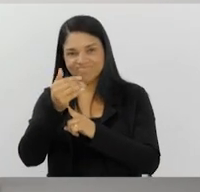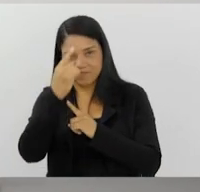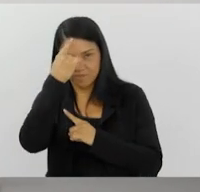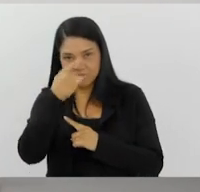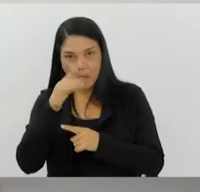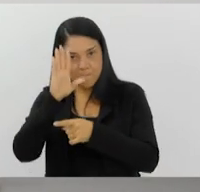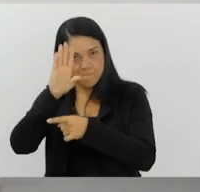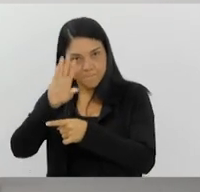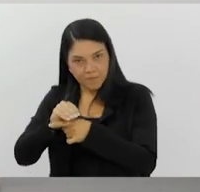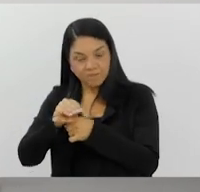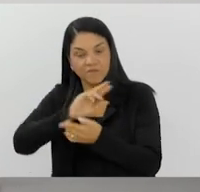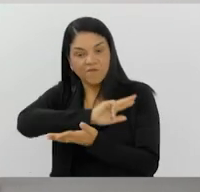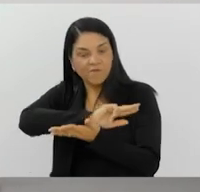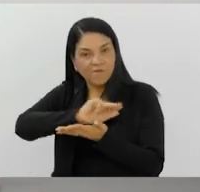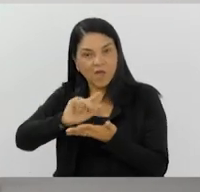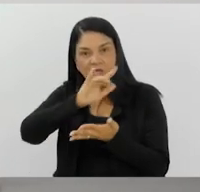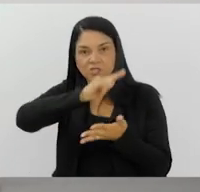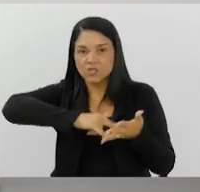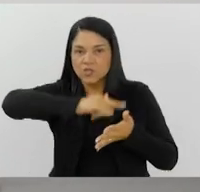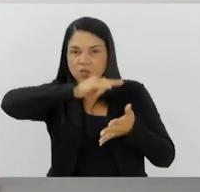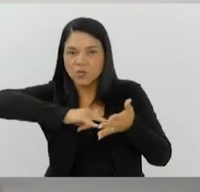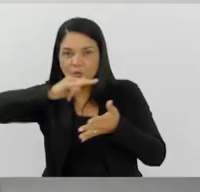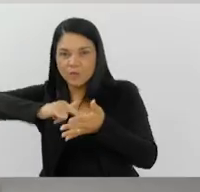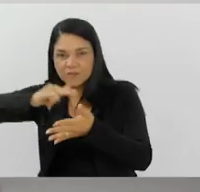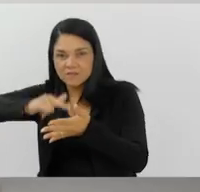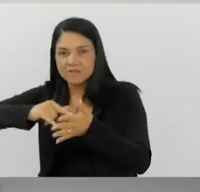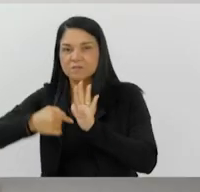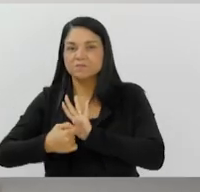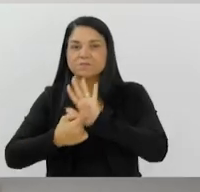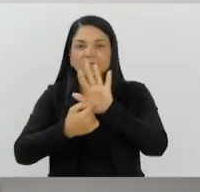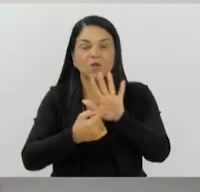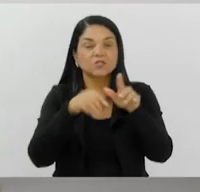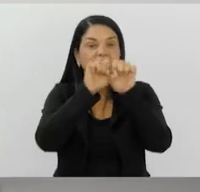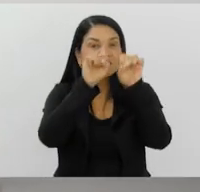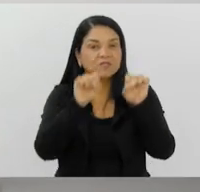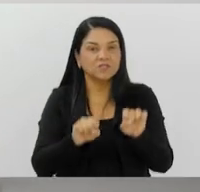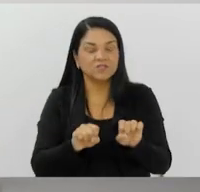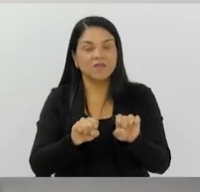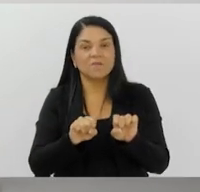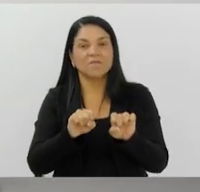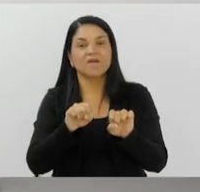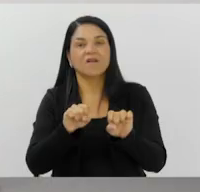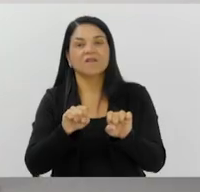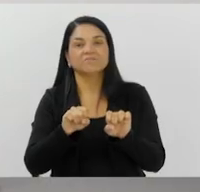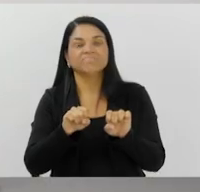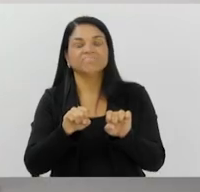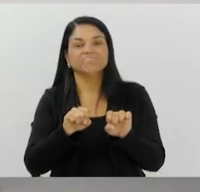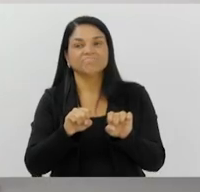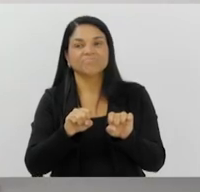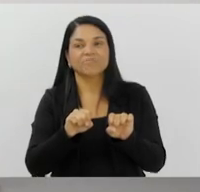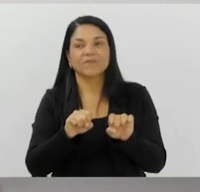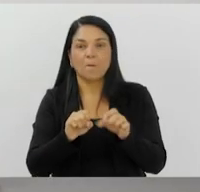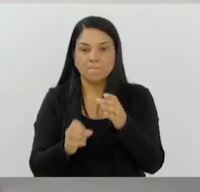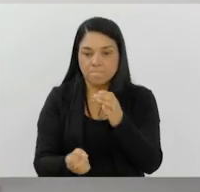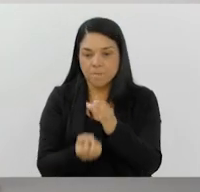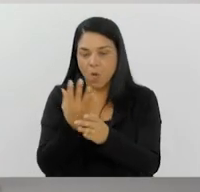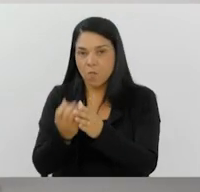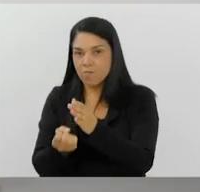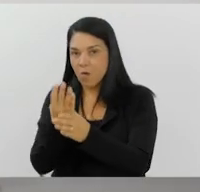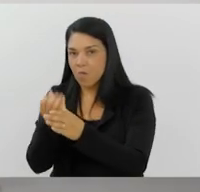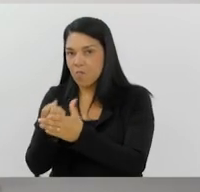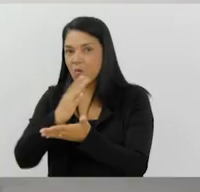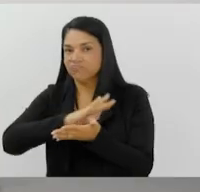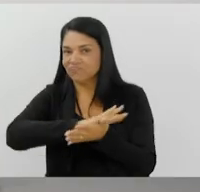diversas né documentações mostrando o quanto né que esses sistemas Eles produzem vieses né E tem eh discriminações